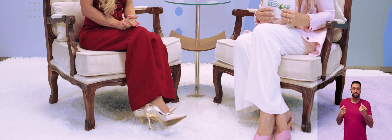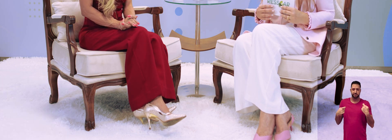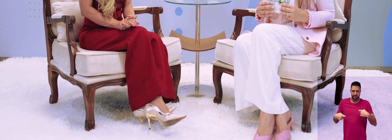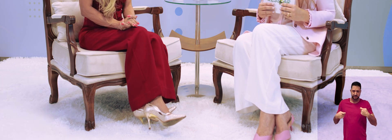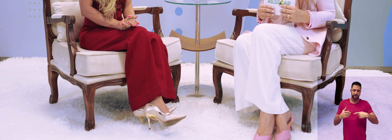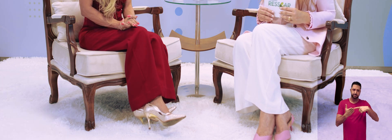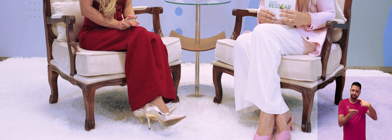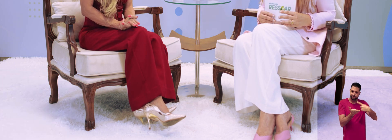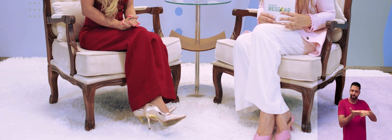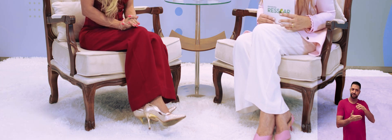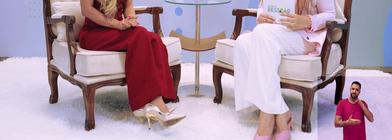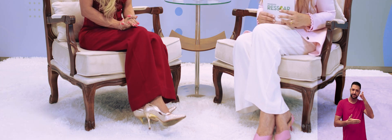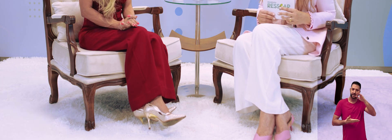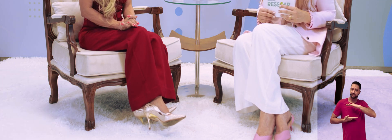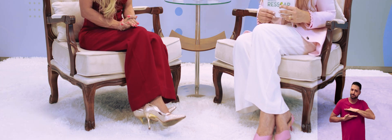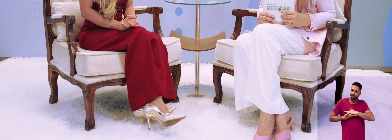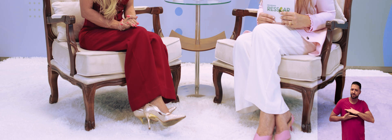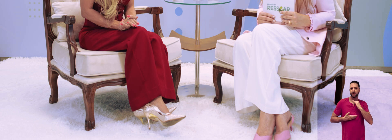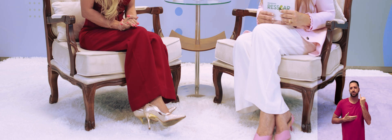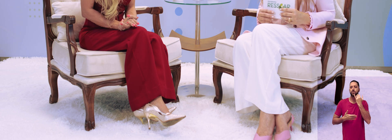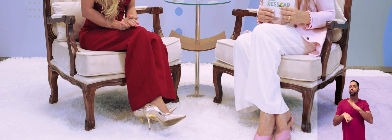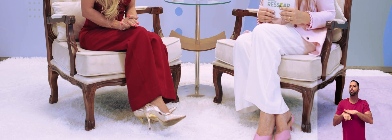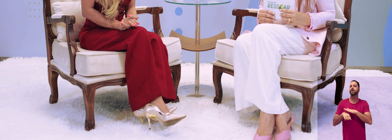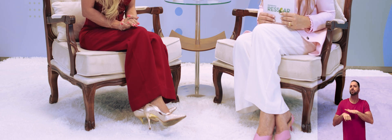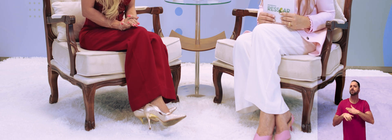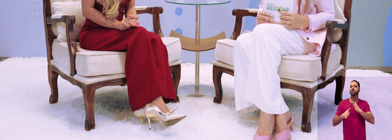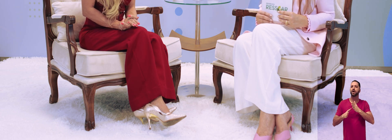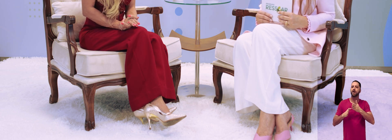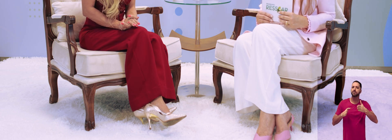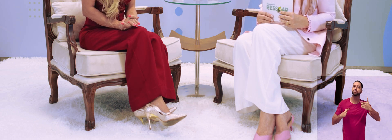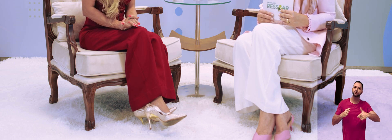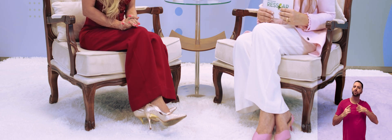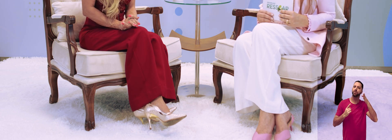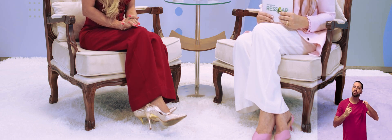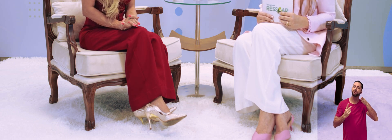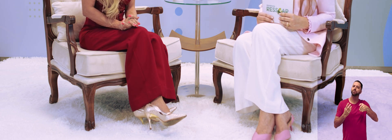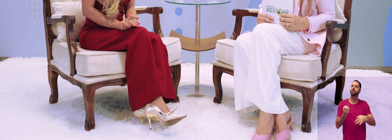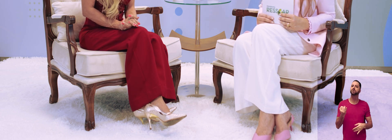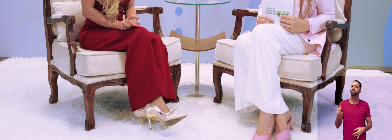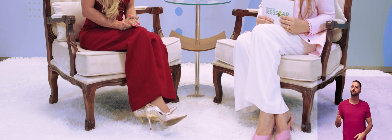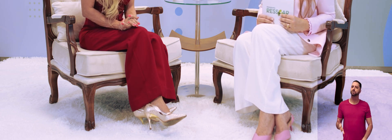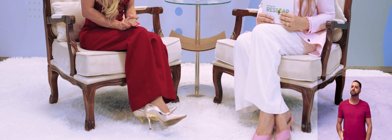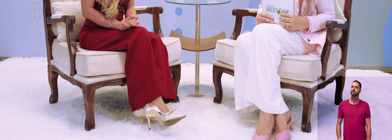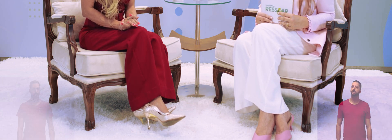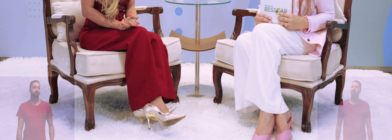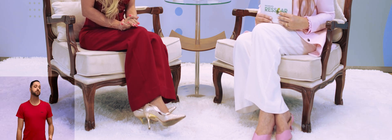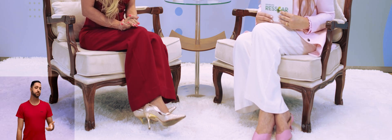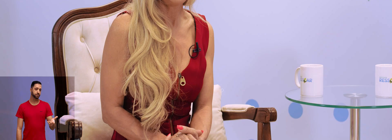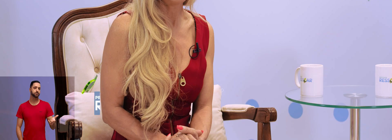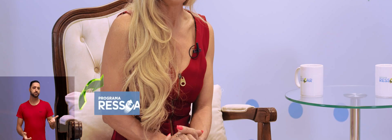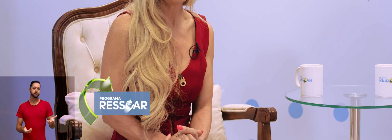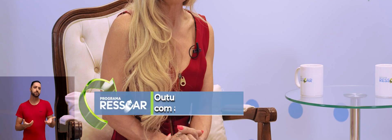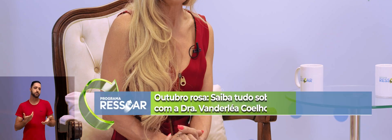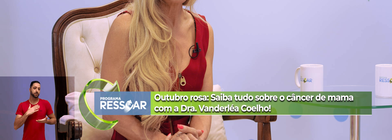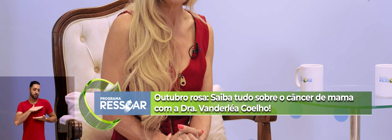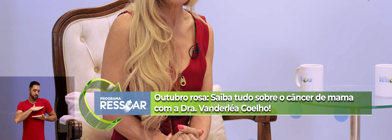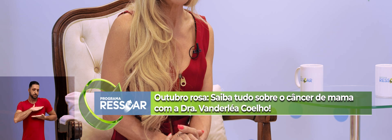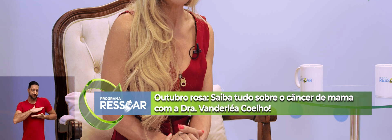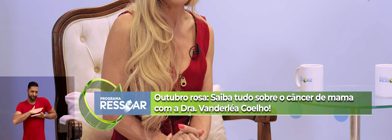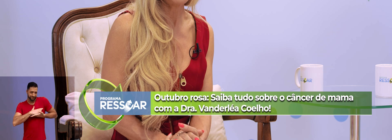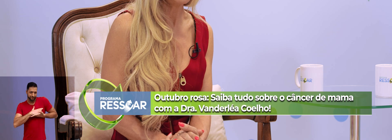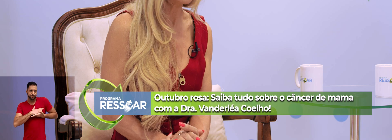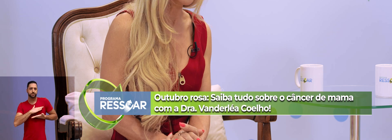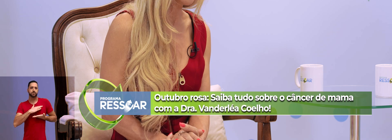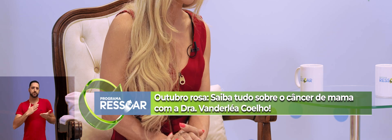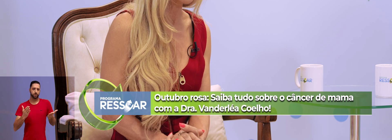mas... é necessário agendar e fazer? Queria que você falasse da frequência e da importância. É, a mamografia